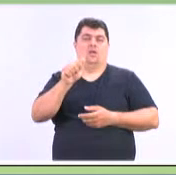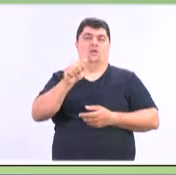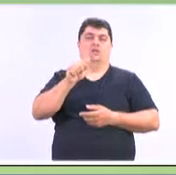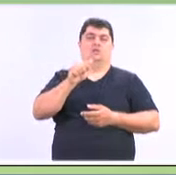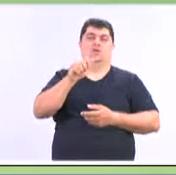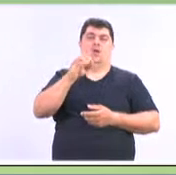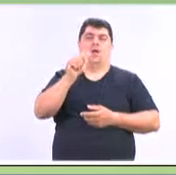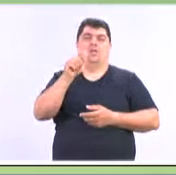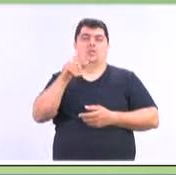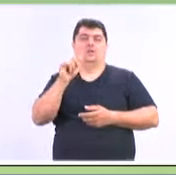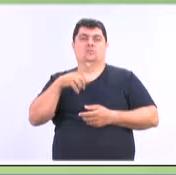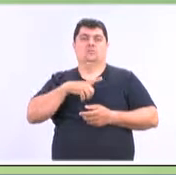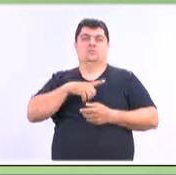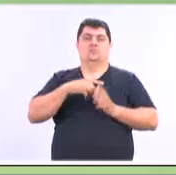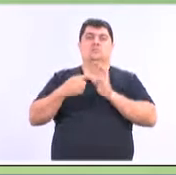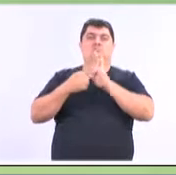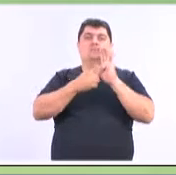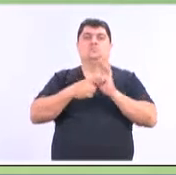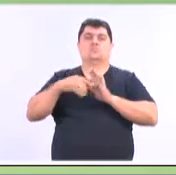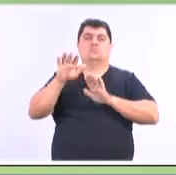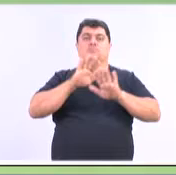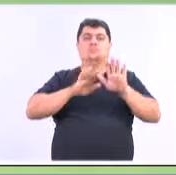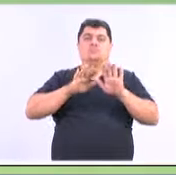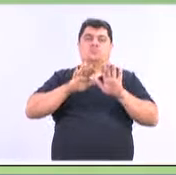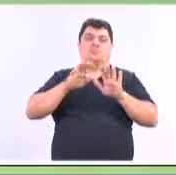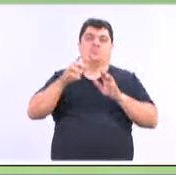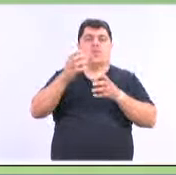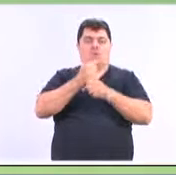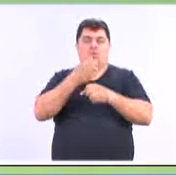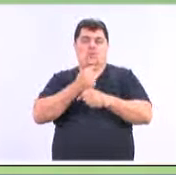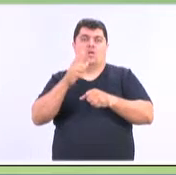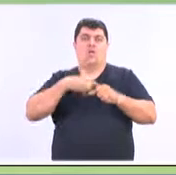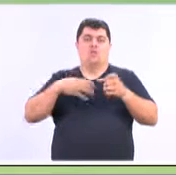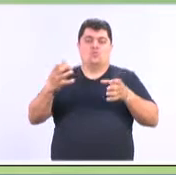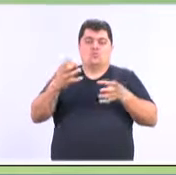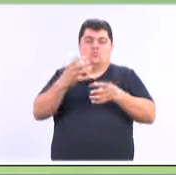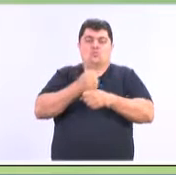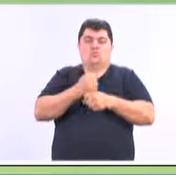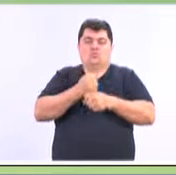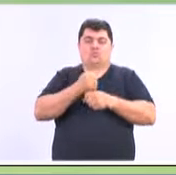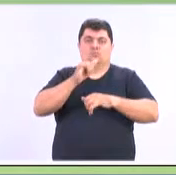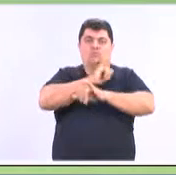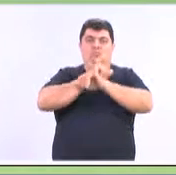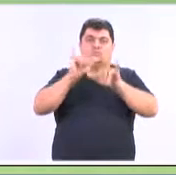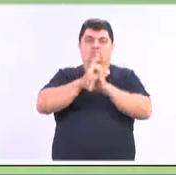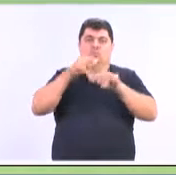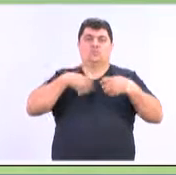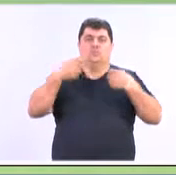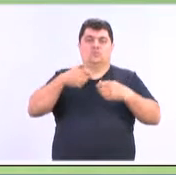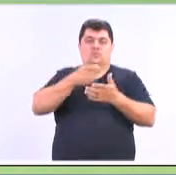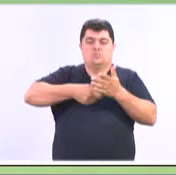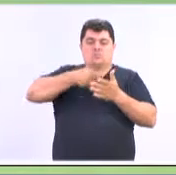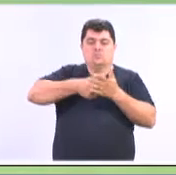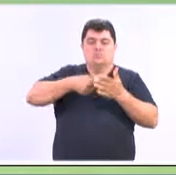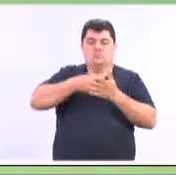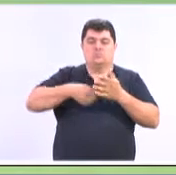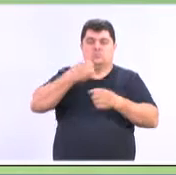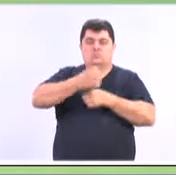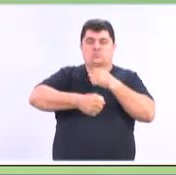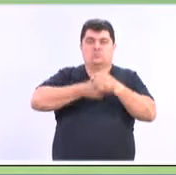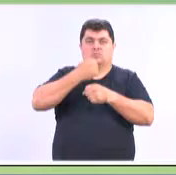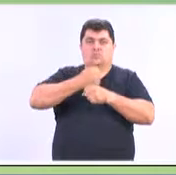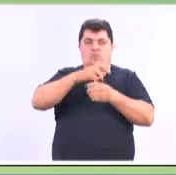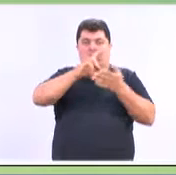Eles dizem assim: demonstrações contábeis é o conjunto de informações que devem ser obrigatoriamente divulgadas anualmente em forma